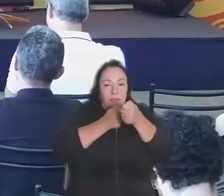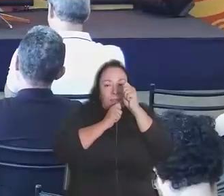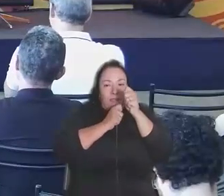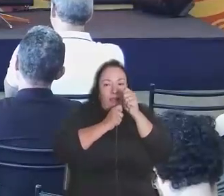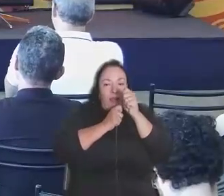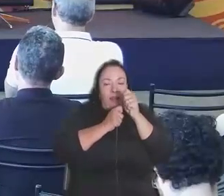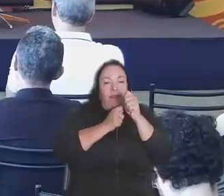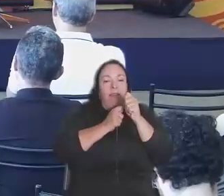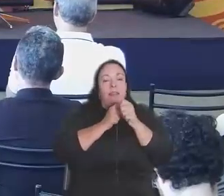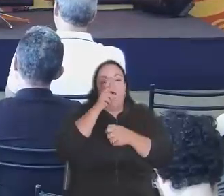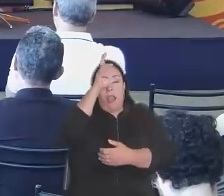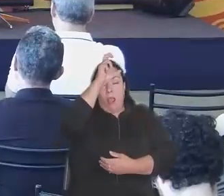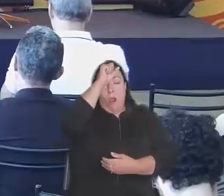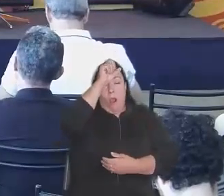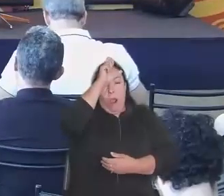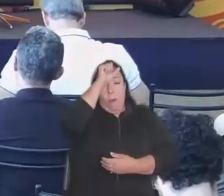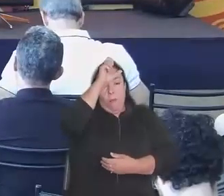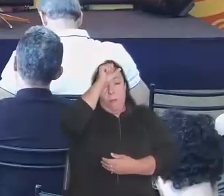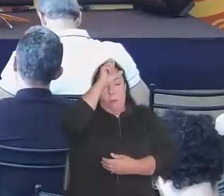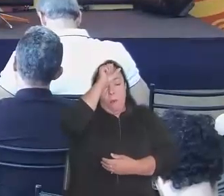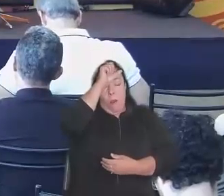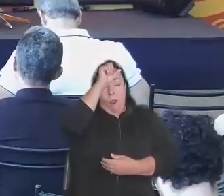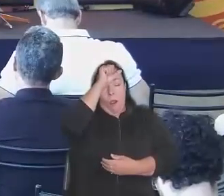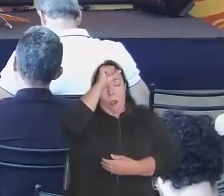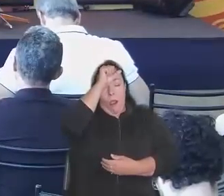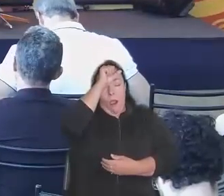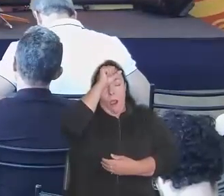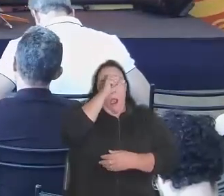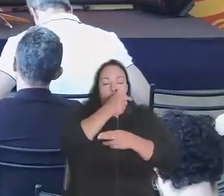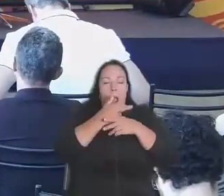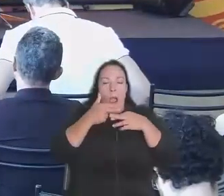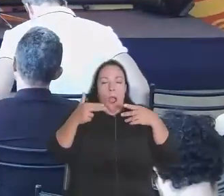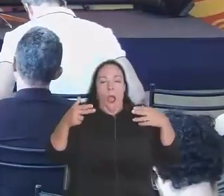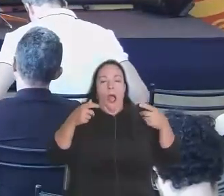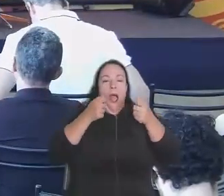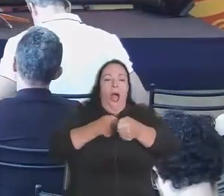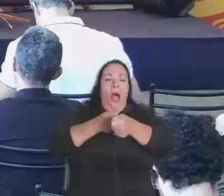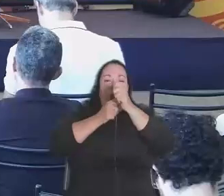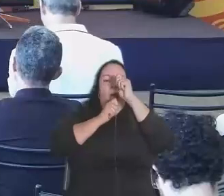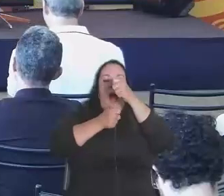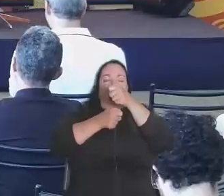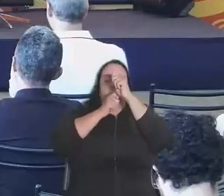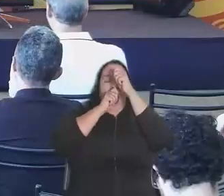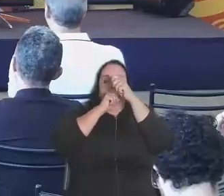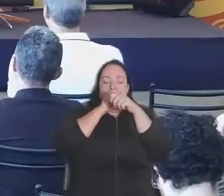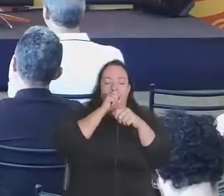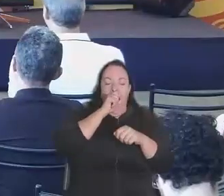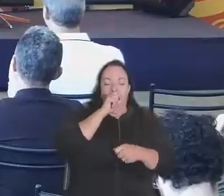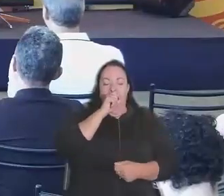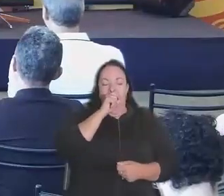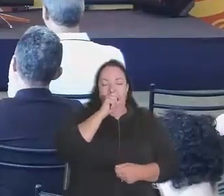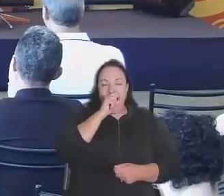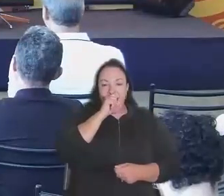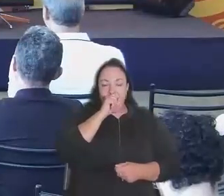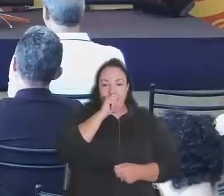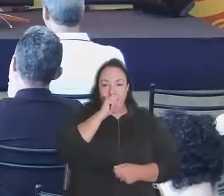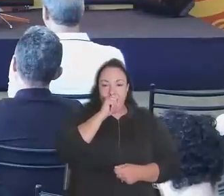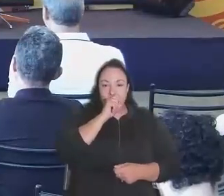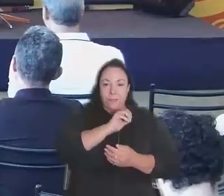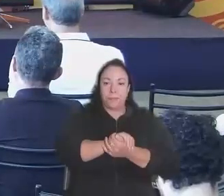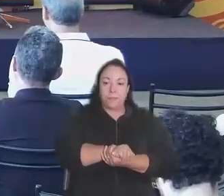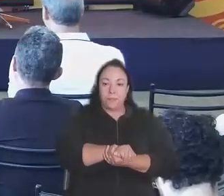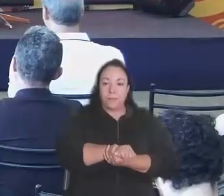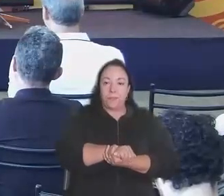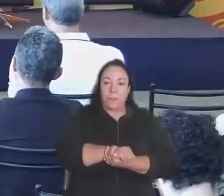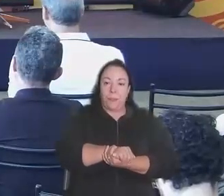pescarias. Eu aprendi tanta coisa sobre pescaria, eu fiquei encantada. Nós vamos falar mais sobre